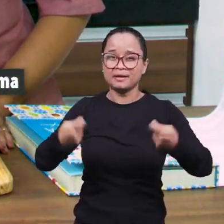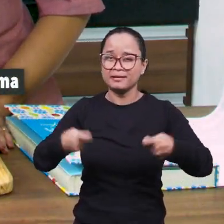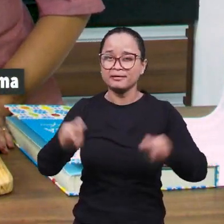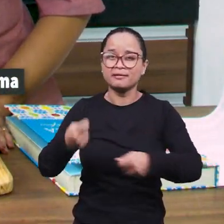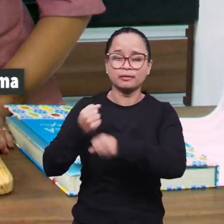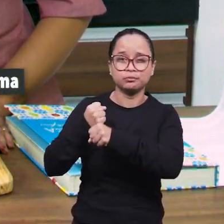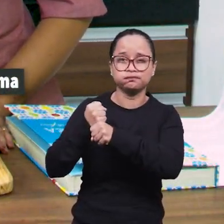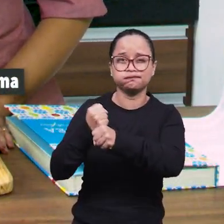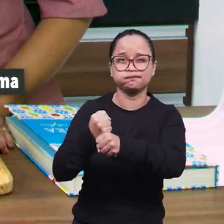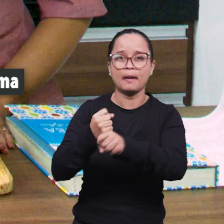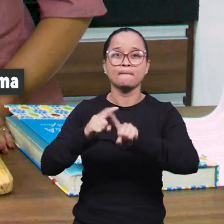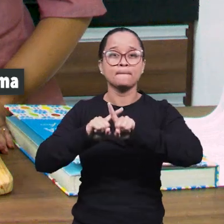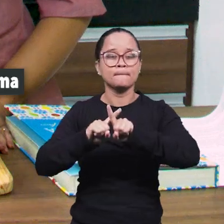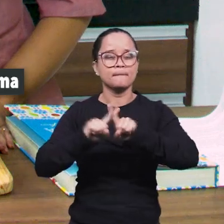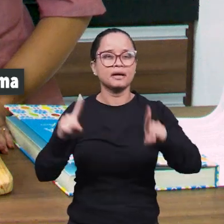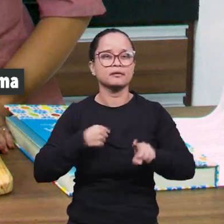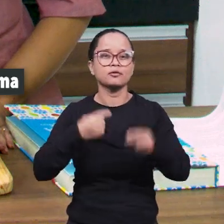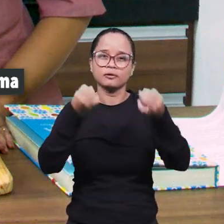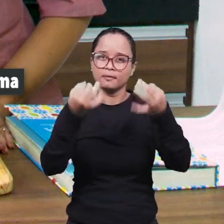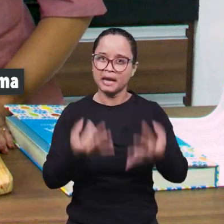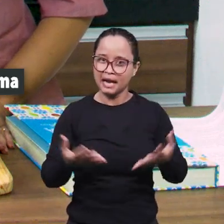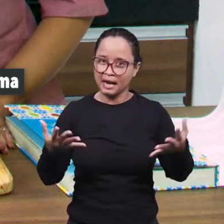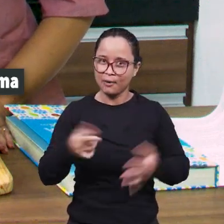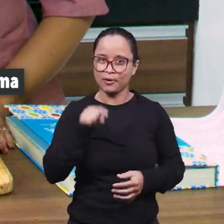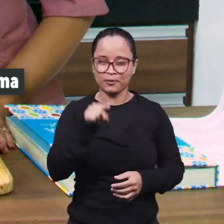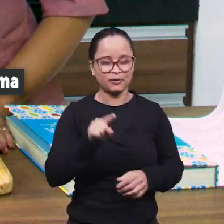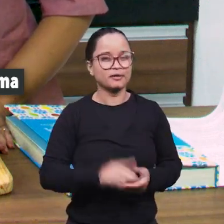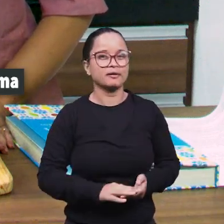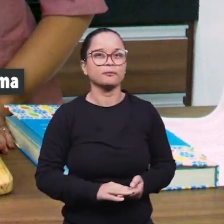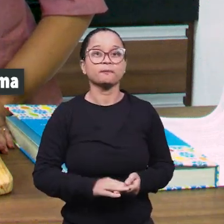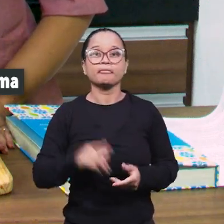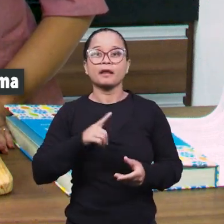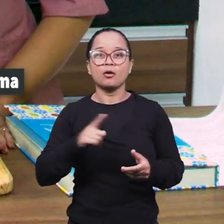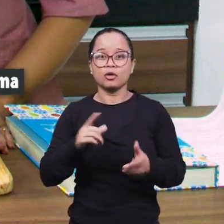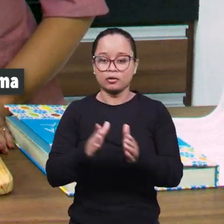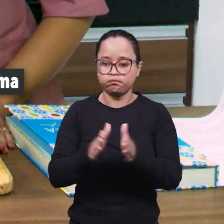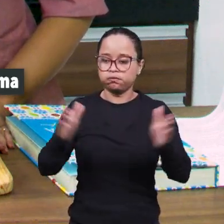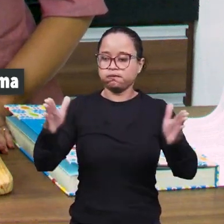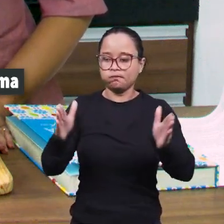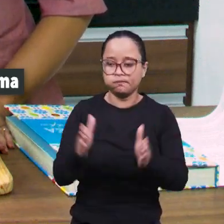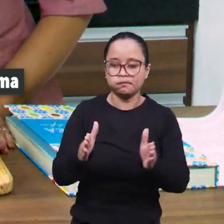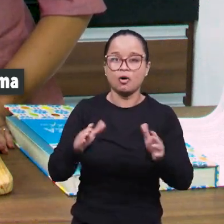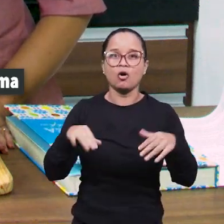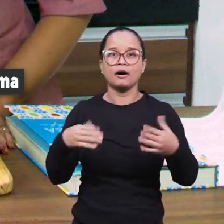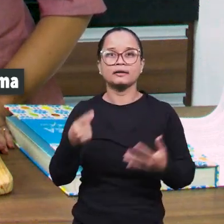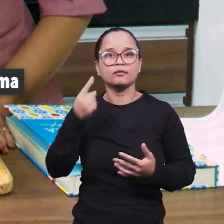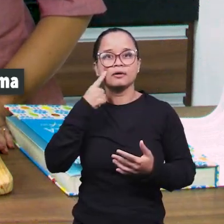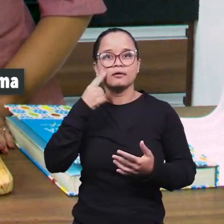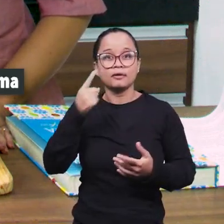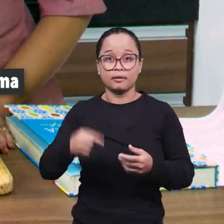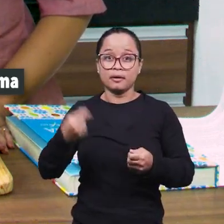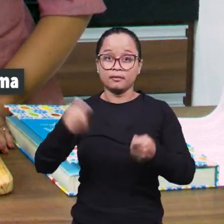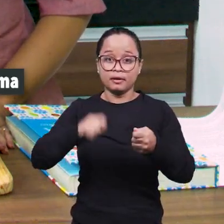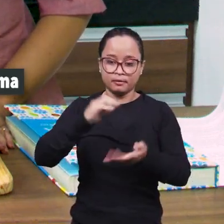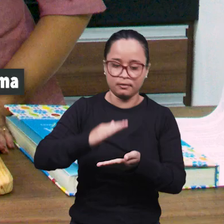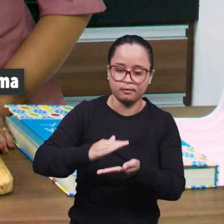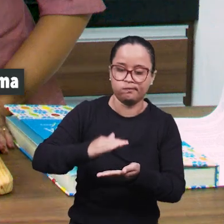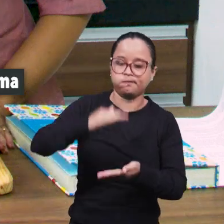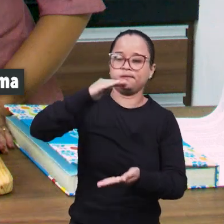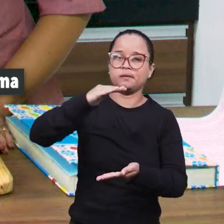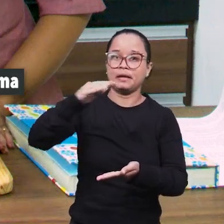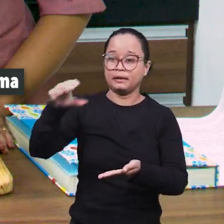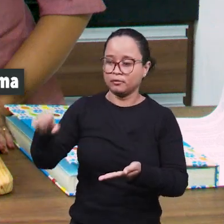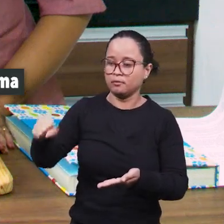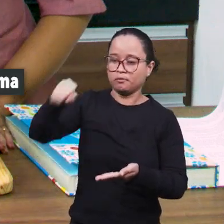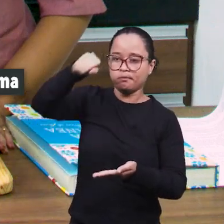tempo. Sim. Mas o que eu tô querendo falar aqui para vocês é do tamanho e o modelo. Uma panela que é um pouco mais alta, com